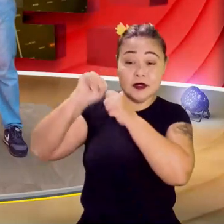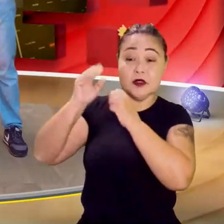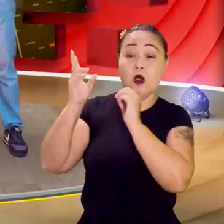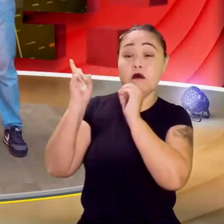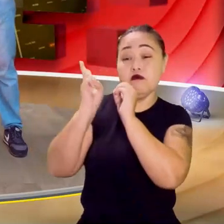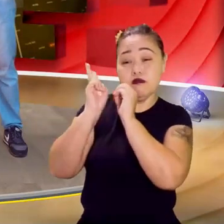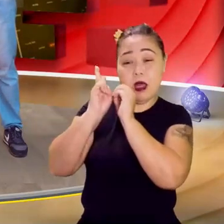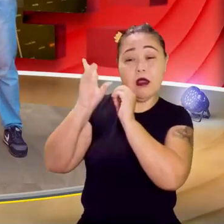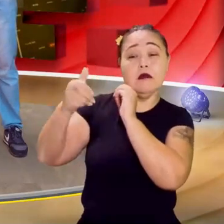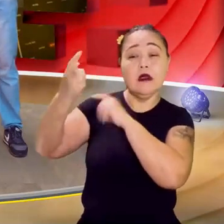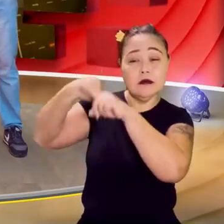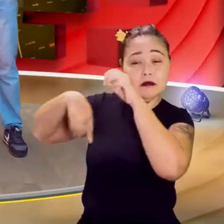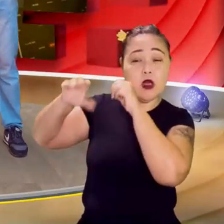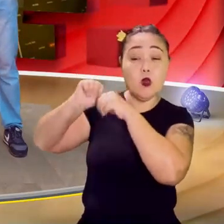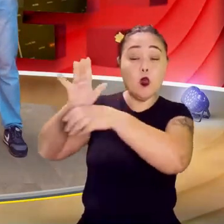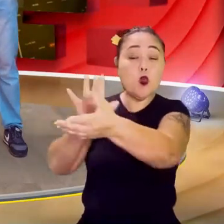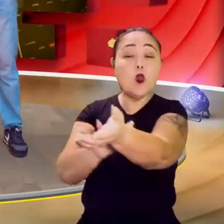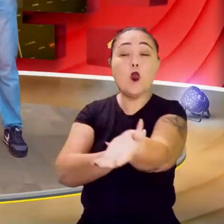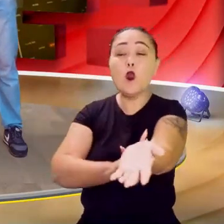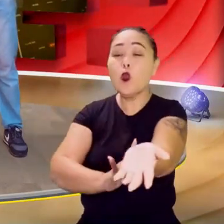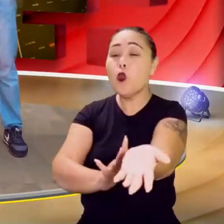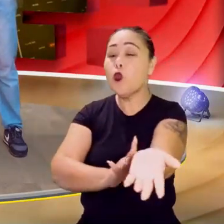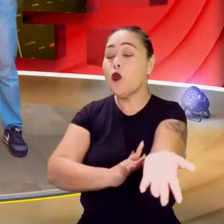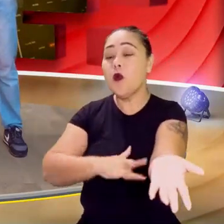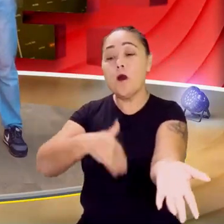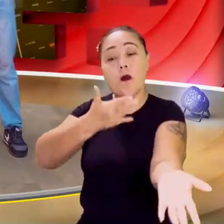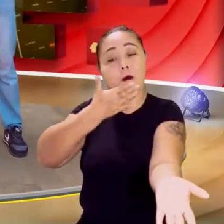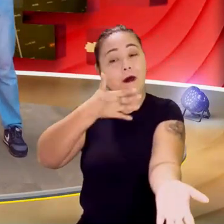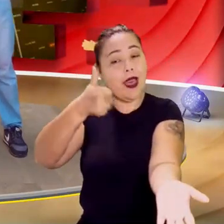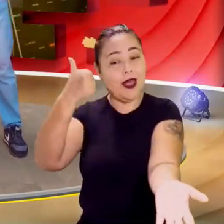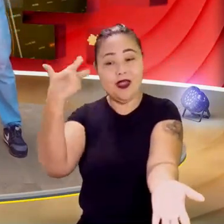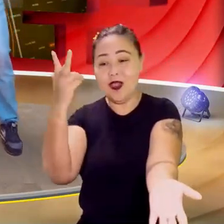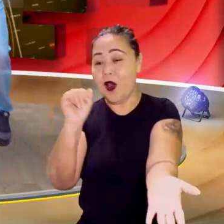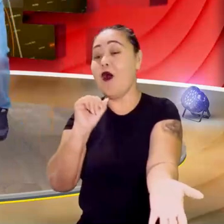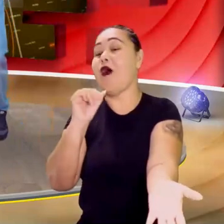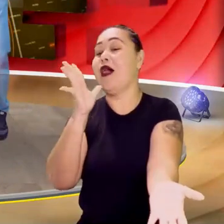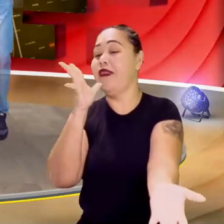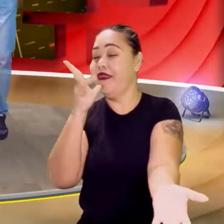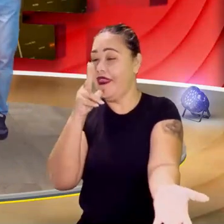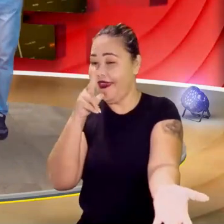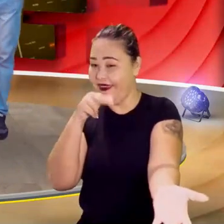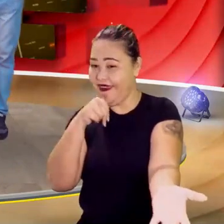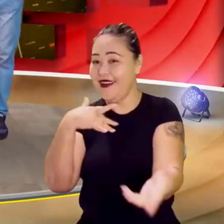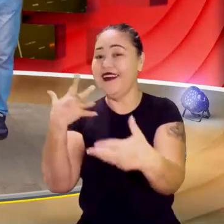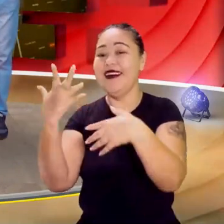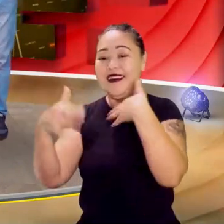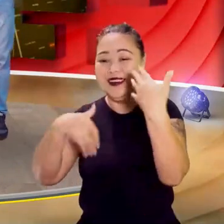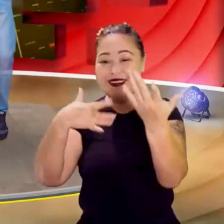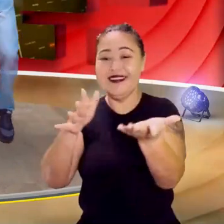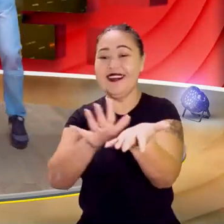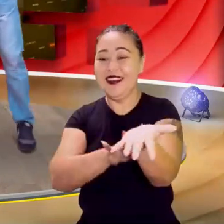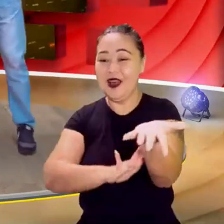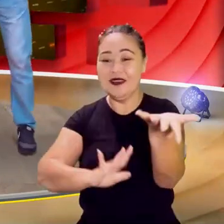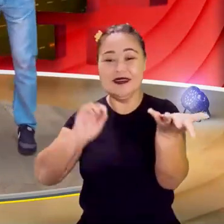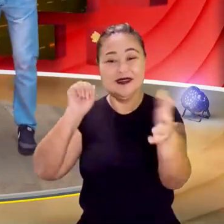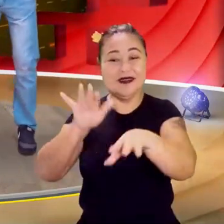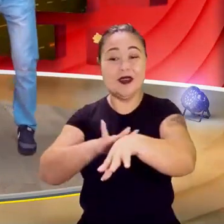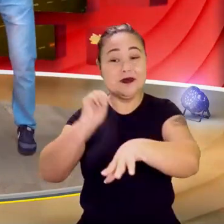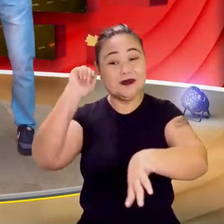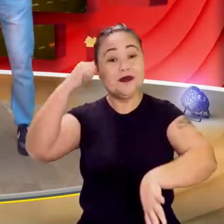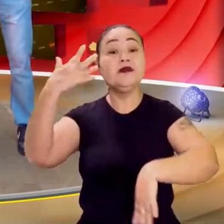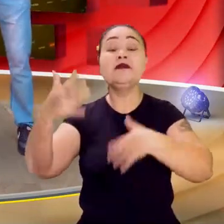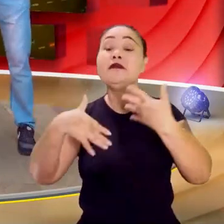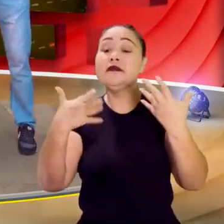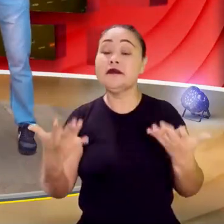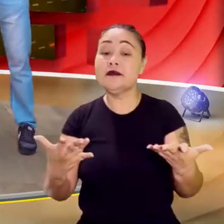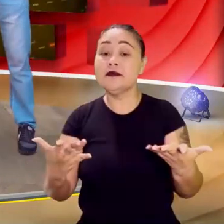sangue melhor, né, tem um mais avançado, então demora mais. Ah, é, pode ser, né? Ai,